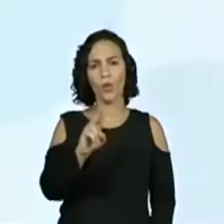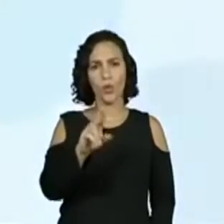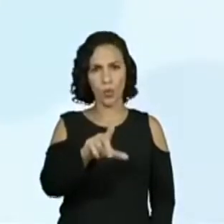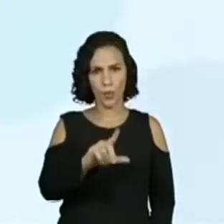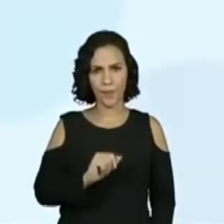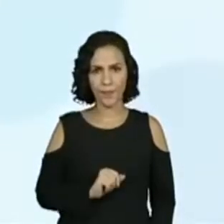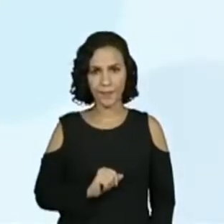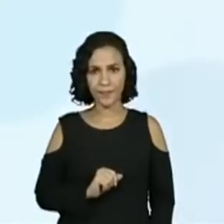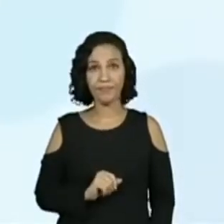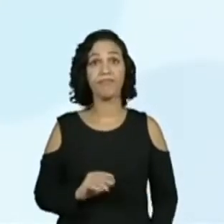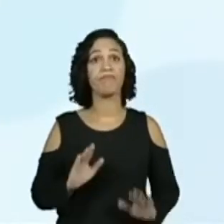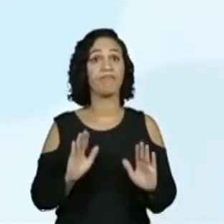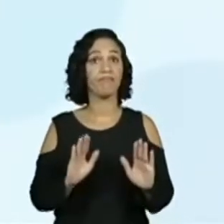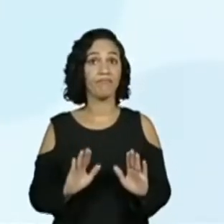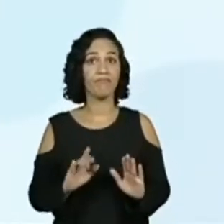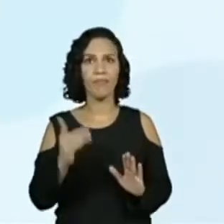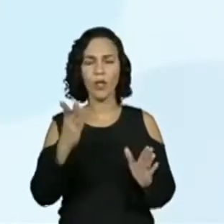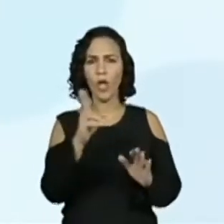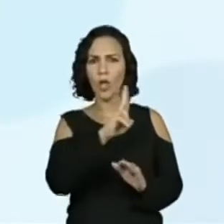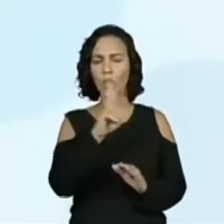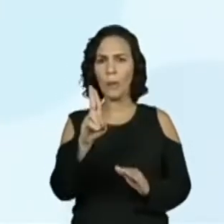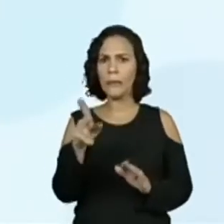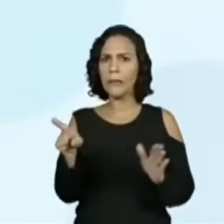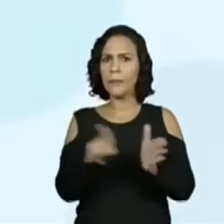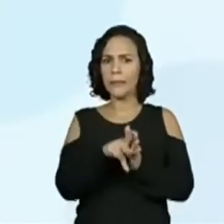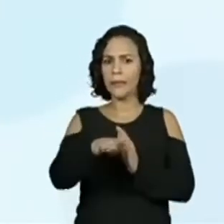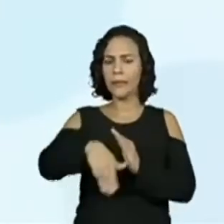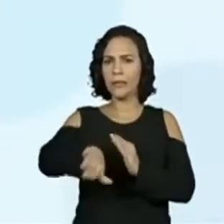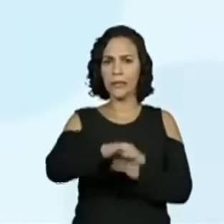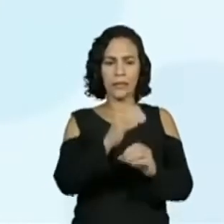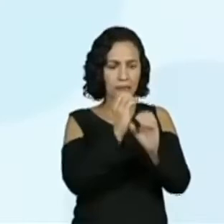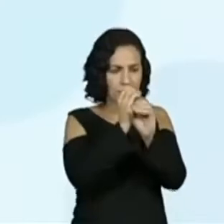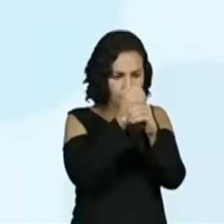vem um nome que é o nome científico dele.